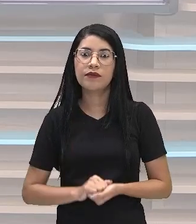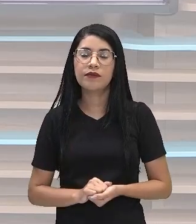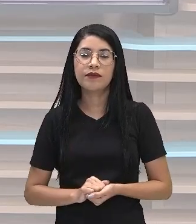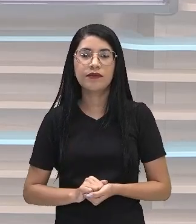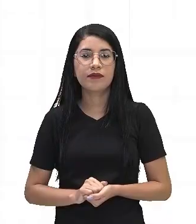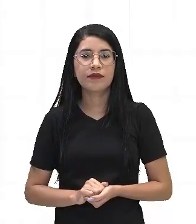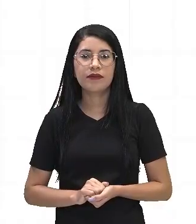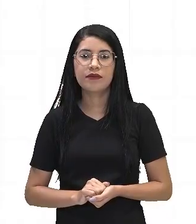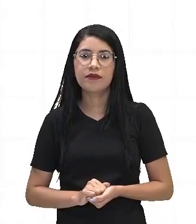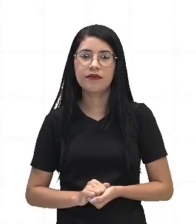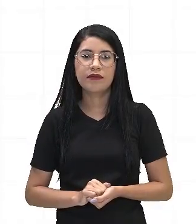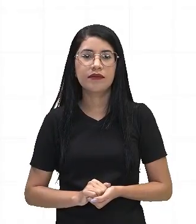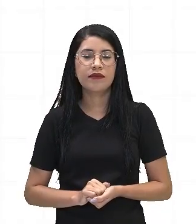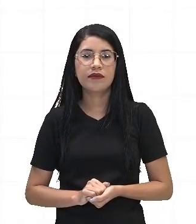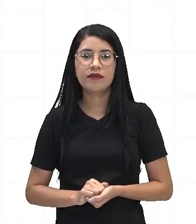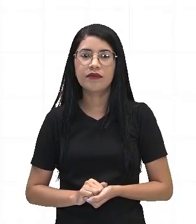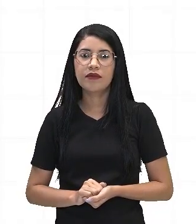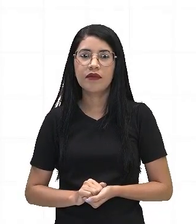aí de um prisma.